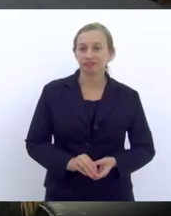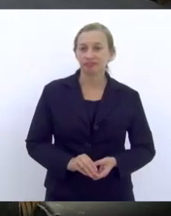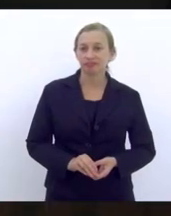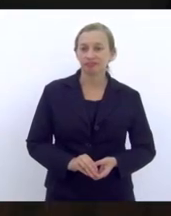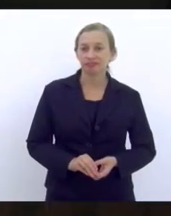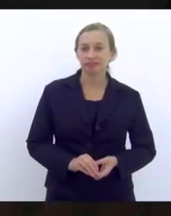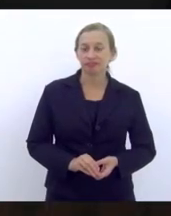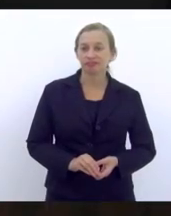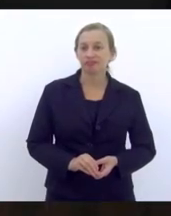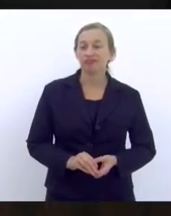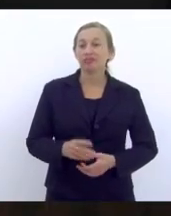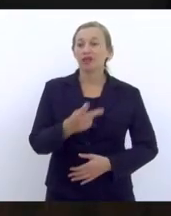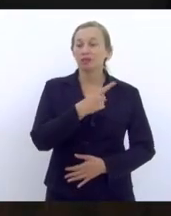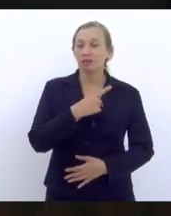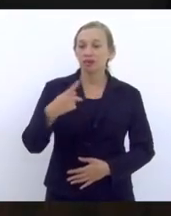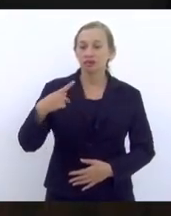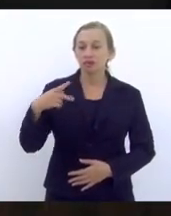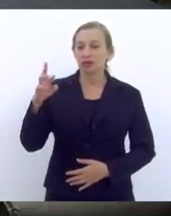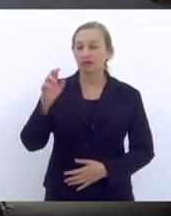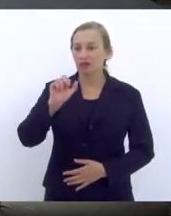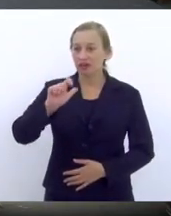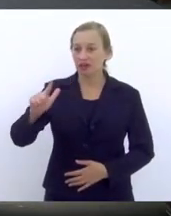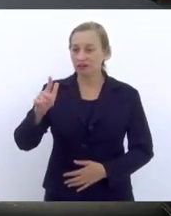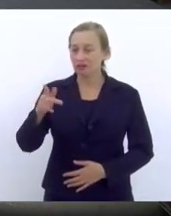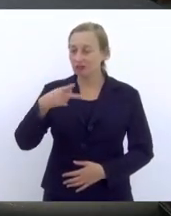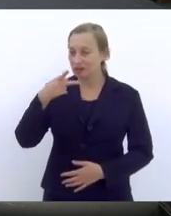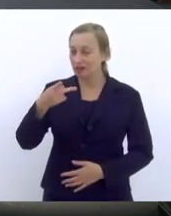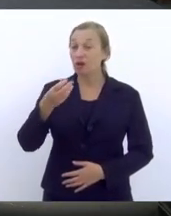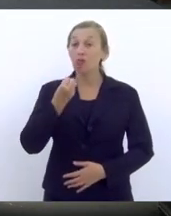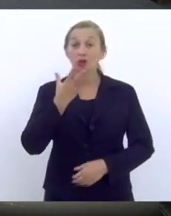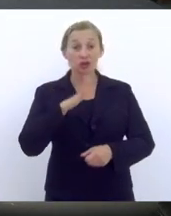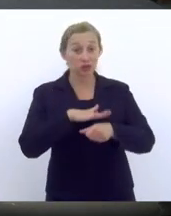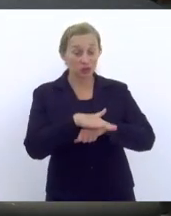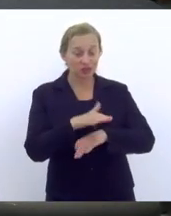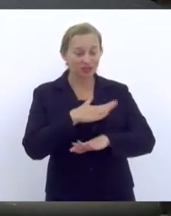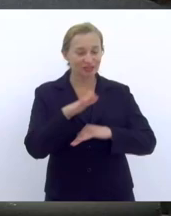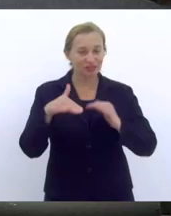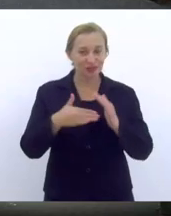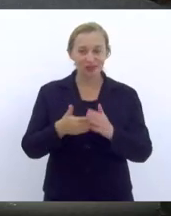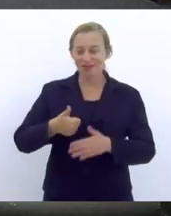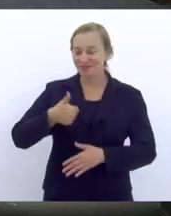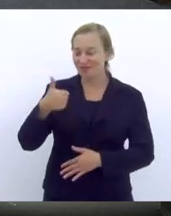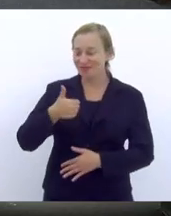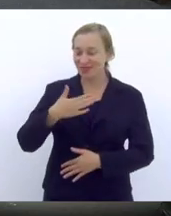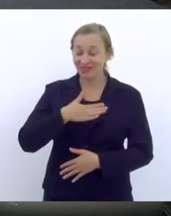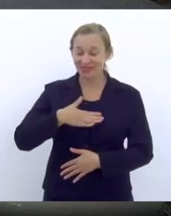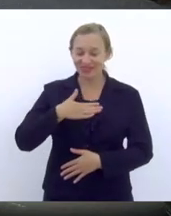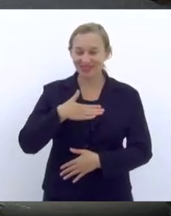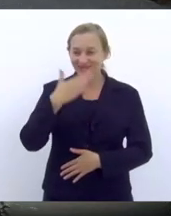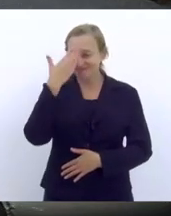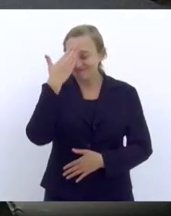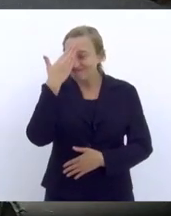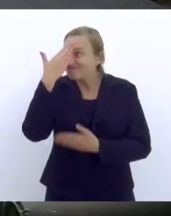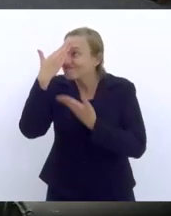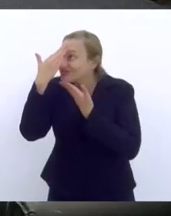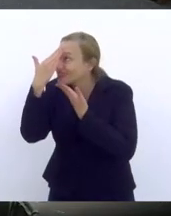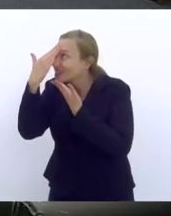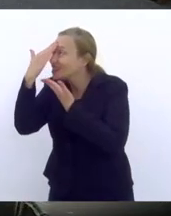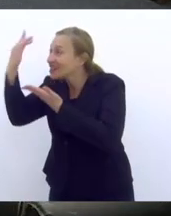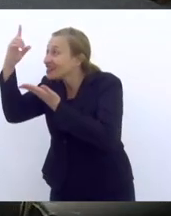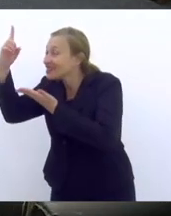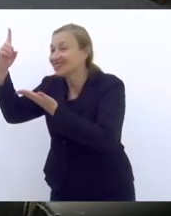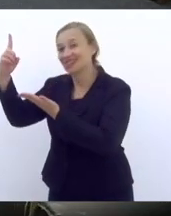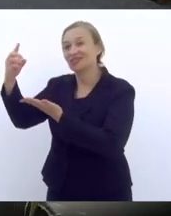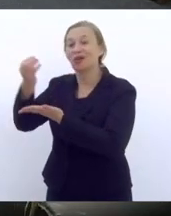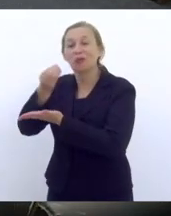Com a palavra, pastor Rafael Campos. Boa noite a todos. Em primeiro lugar, eu gostaria de agradecer a Deus por essa